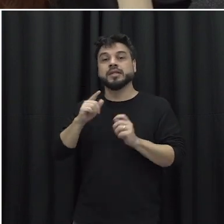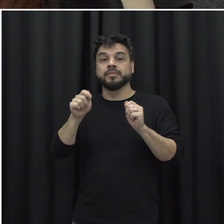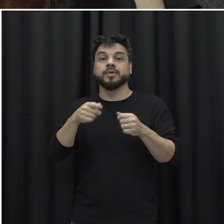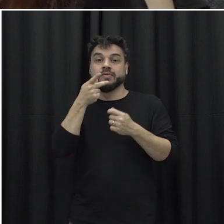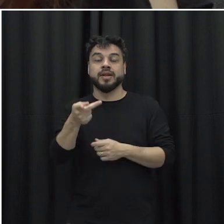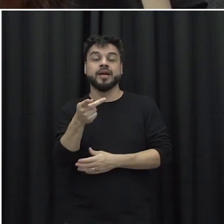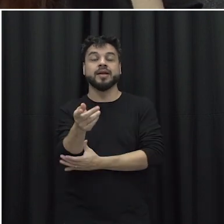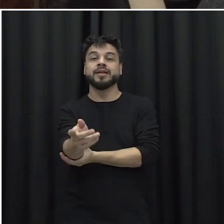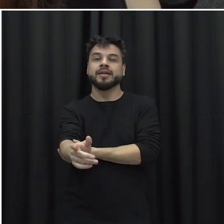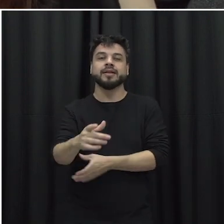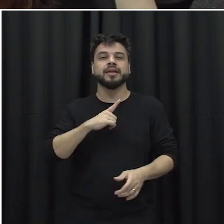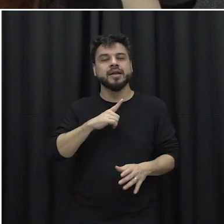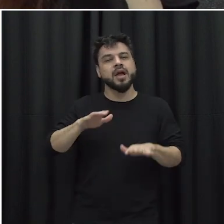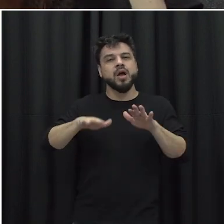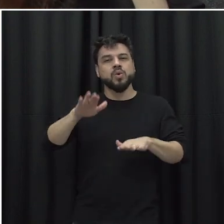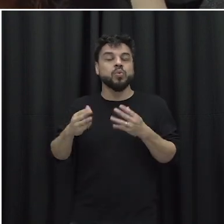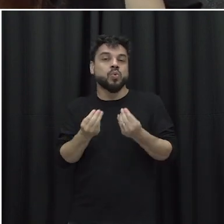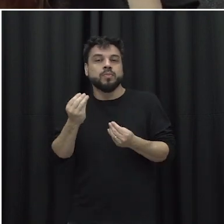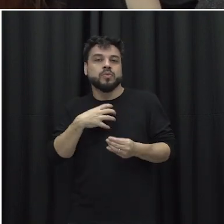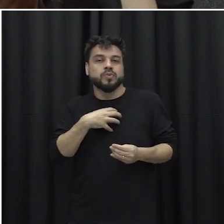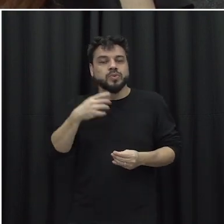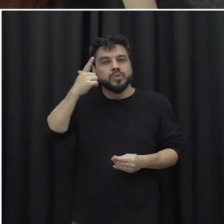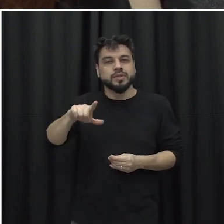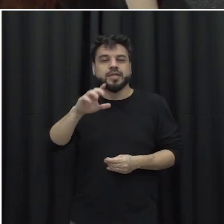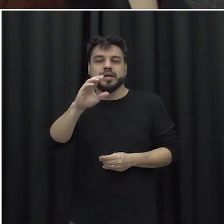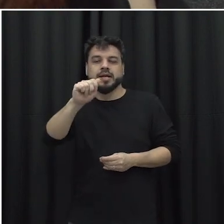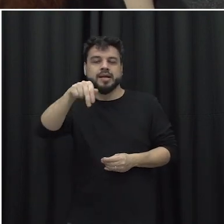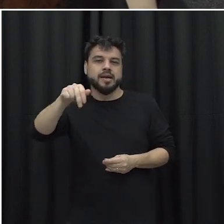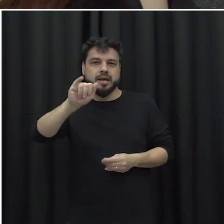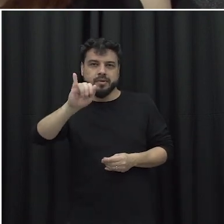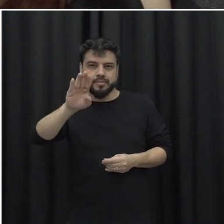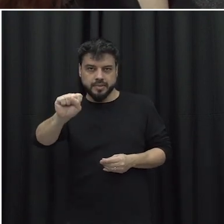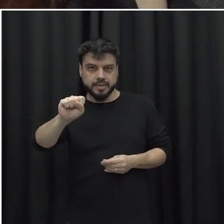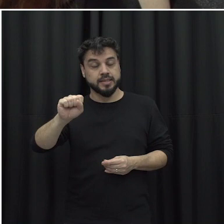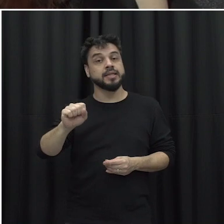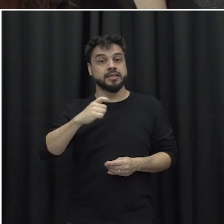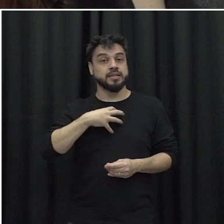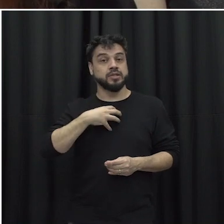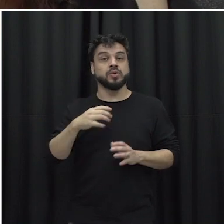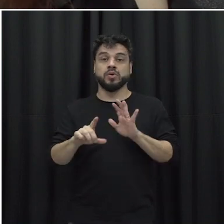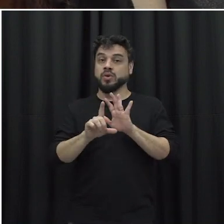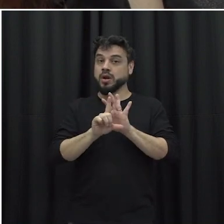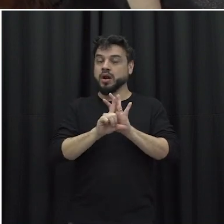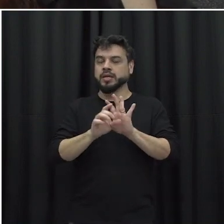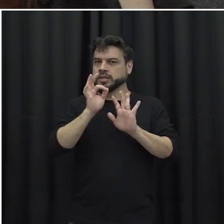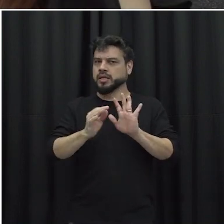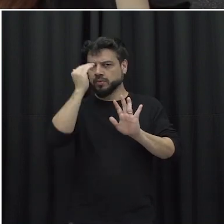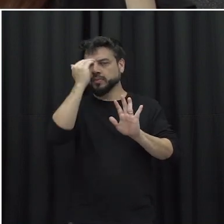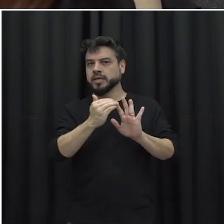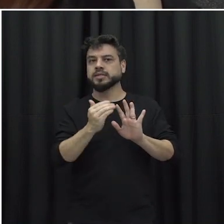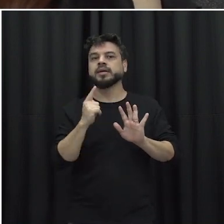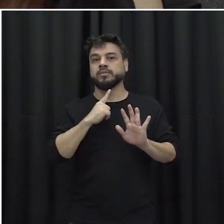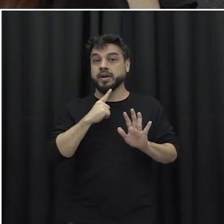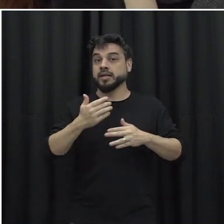que existem algumas formas hoje de se obter, né, a cannabis de forma legal aqui no Brasil para tratamentos,